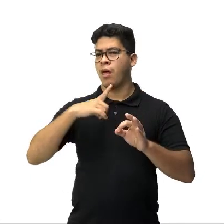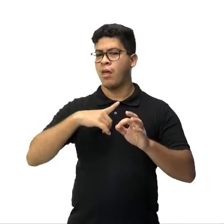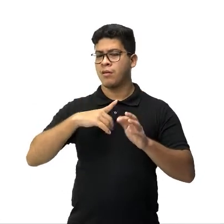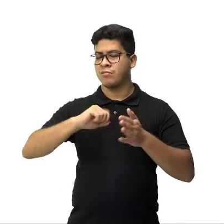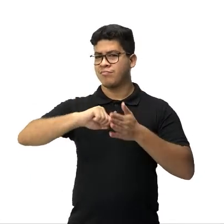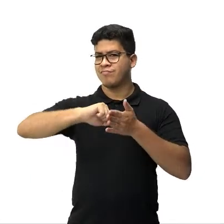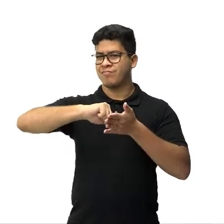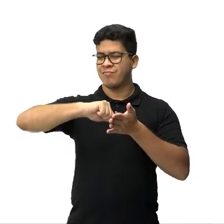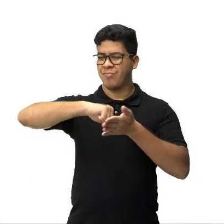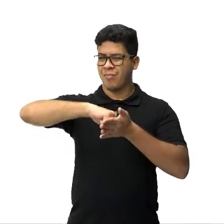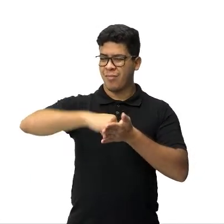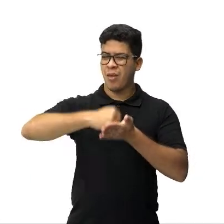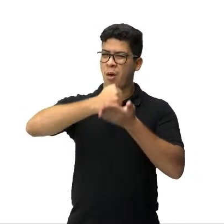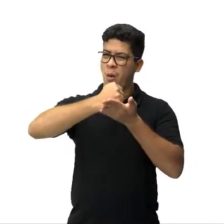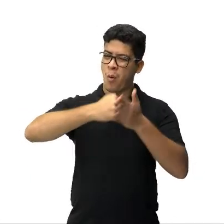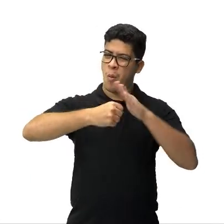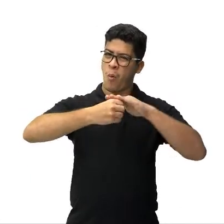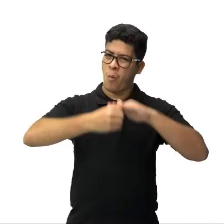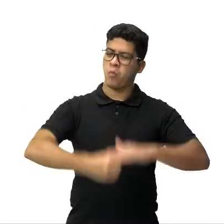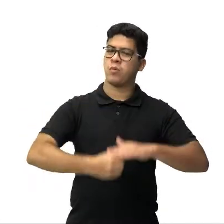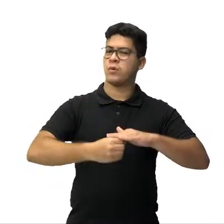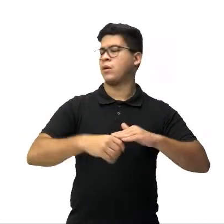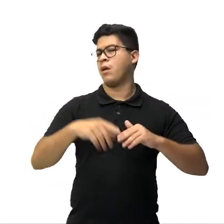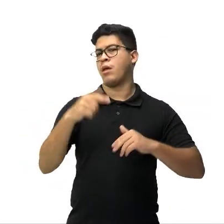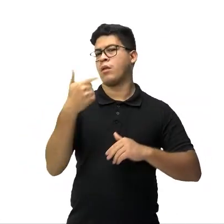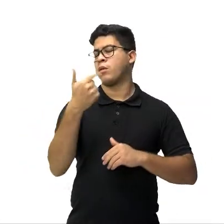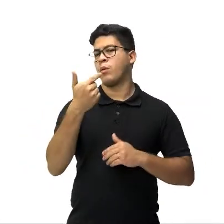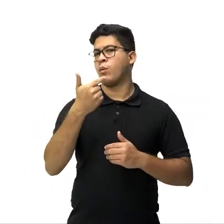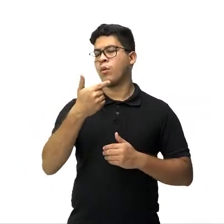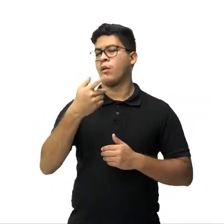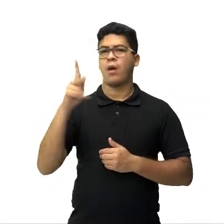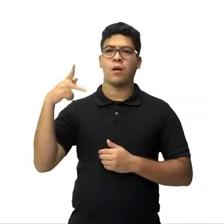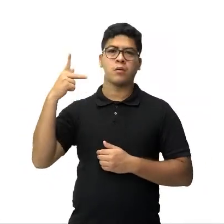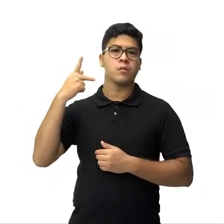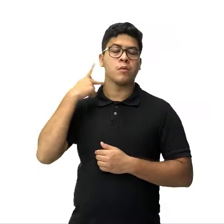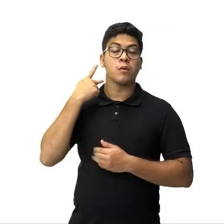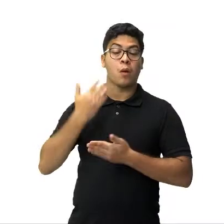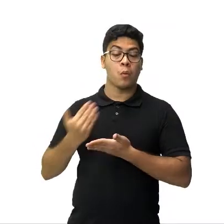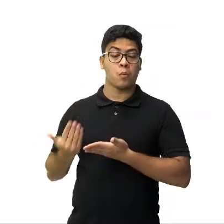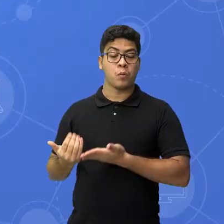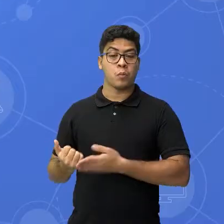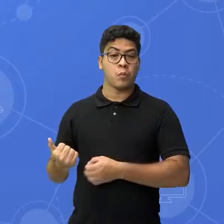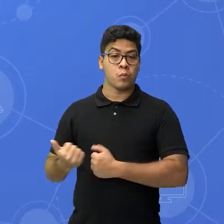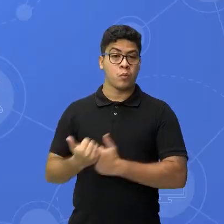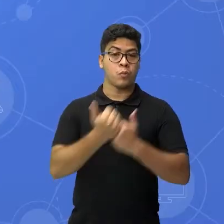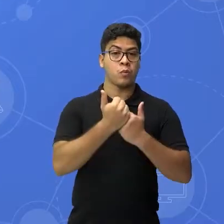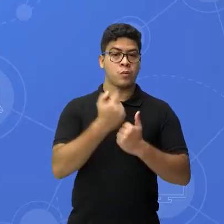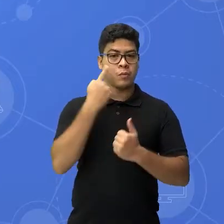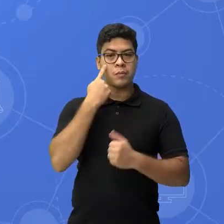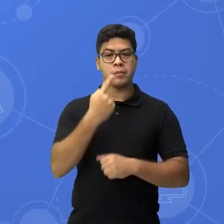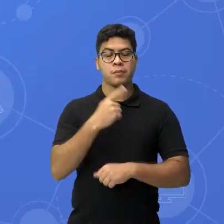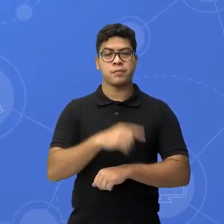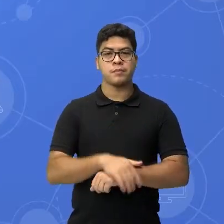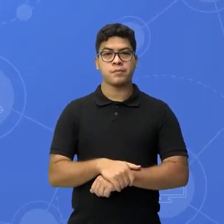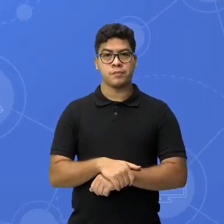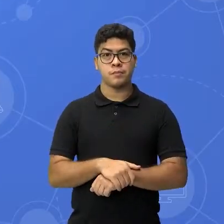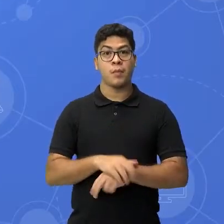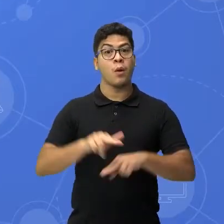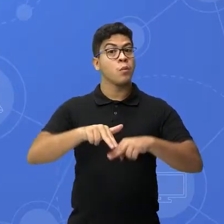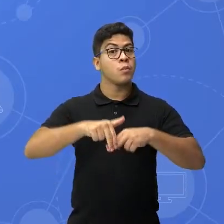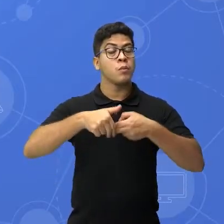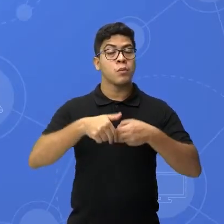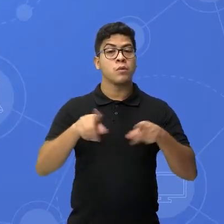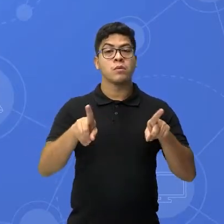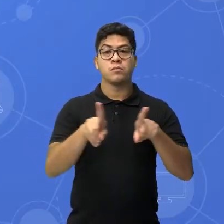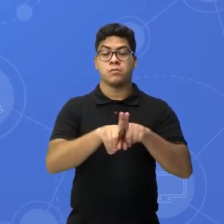Né? Nós não temos políticas públicas que venham atender as necessidades da nossa juventude. Né? Por isso, grande